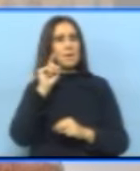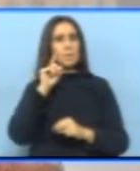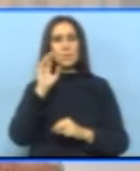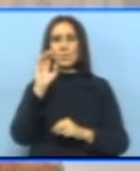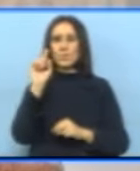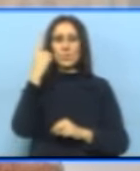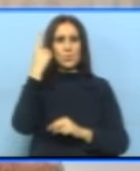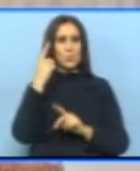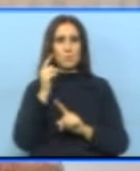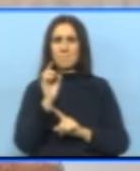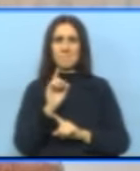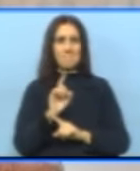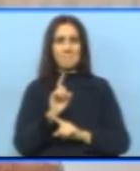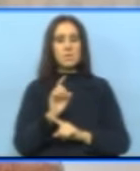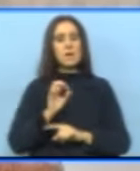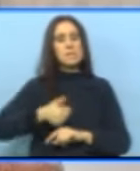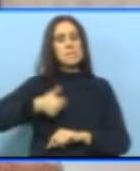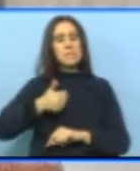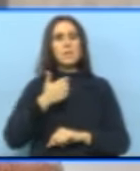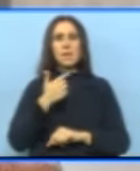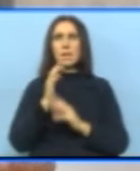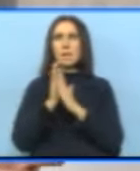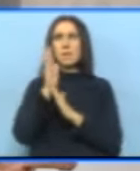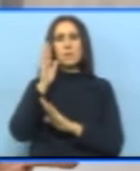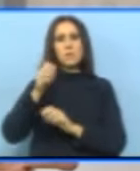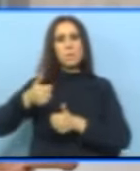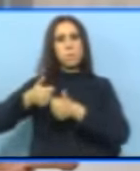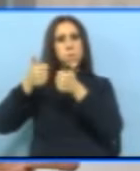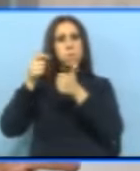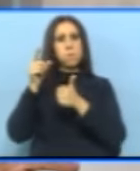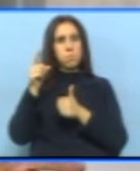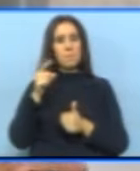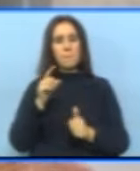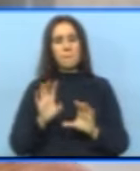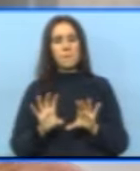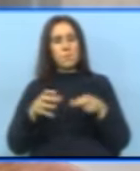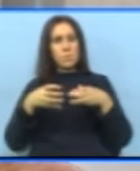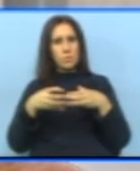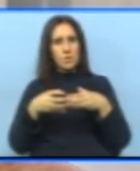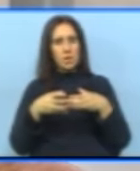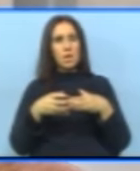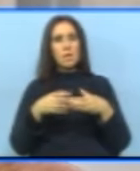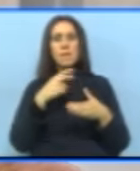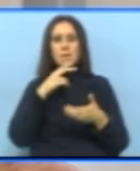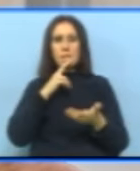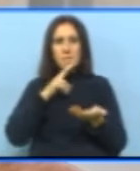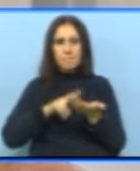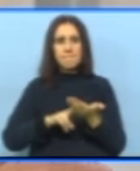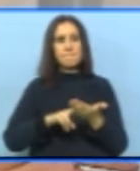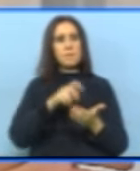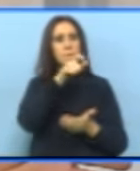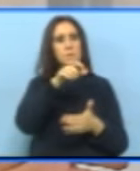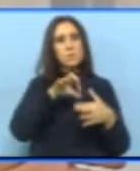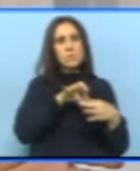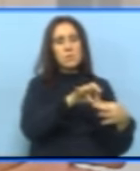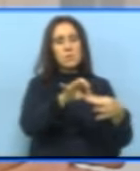importante como esse protagonismo de Deus, que numa comunidade é capaz de congregar as pessoas para